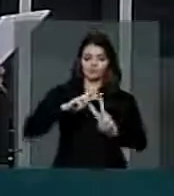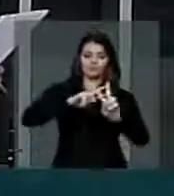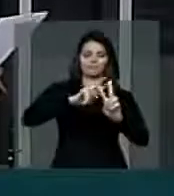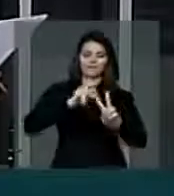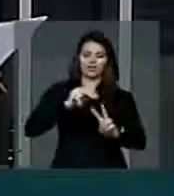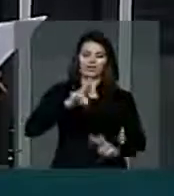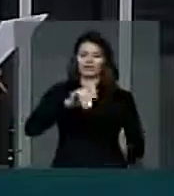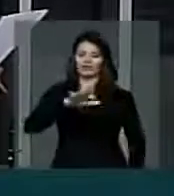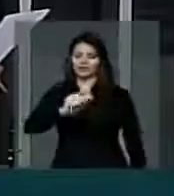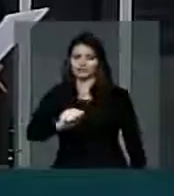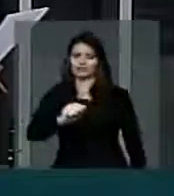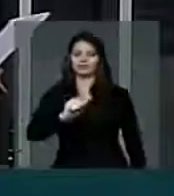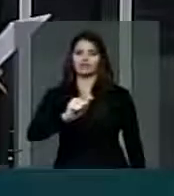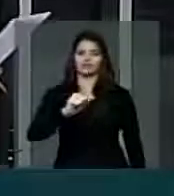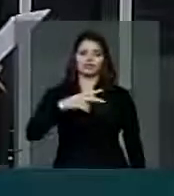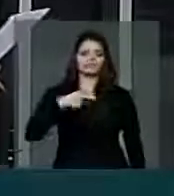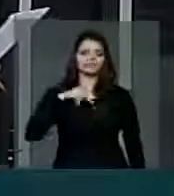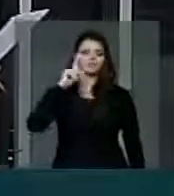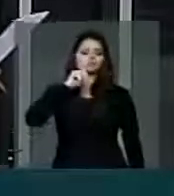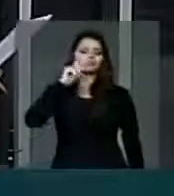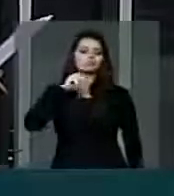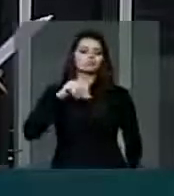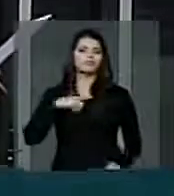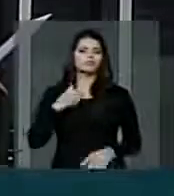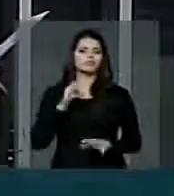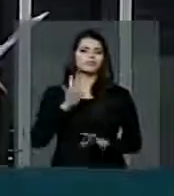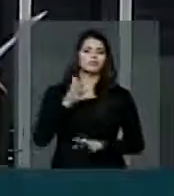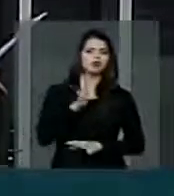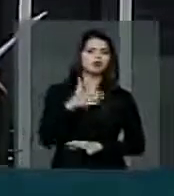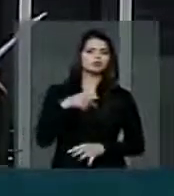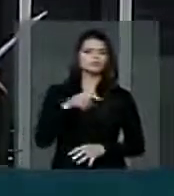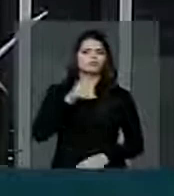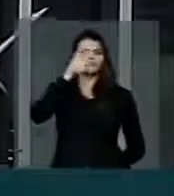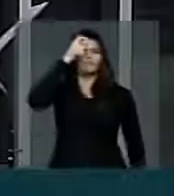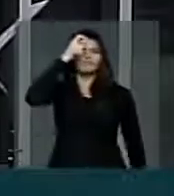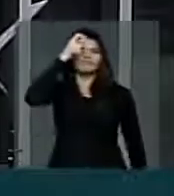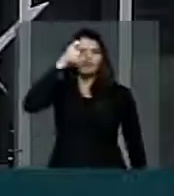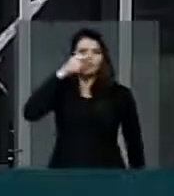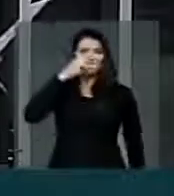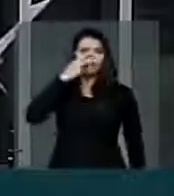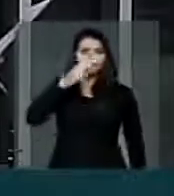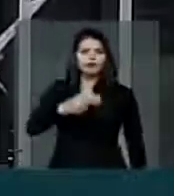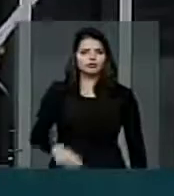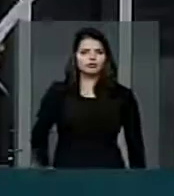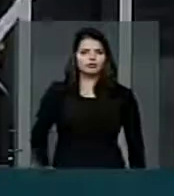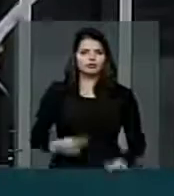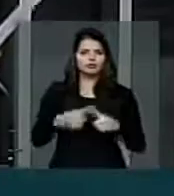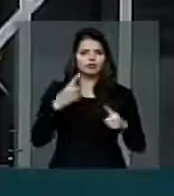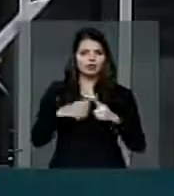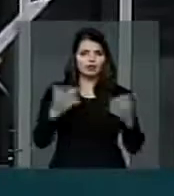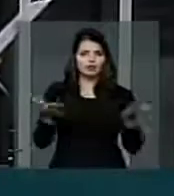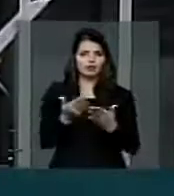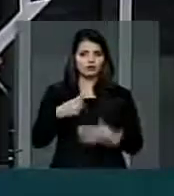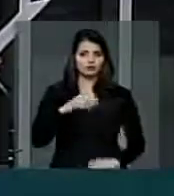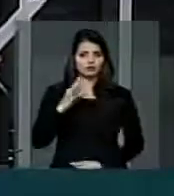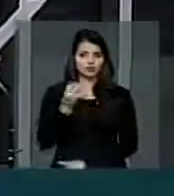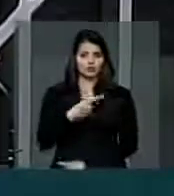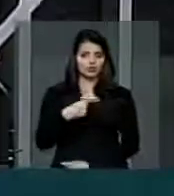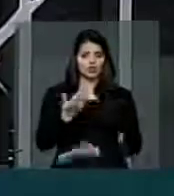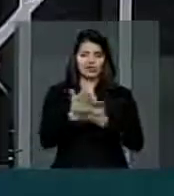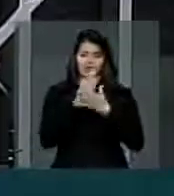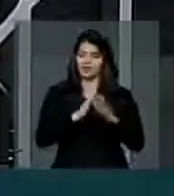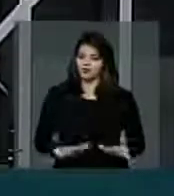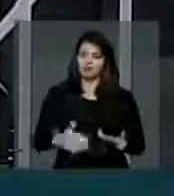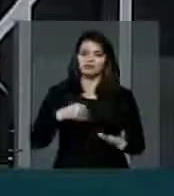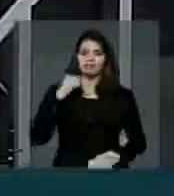de Nova Jersey está muito mais próximo do inferno. Em meio a este lúcido e impiedoso desmonte